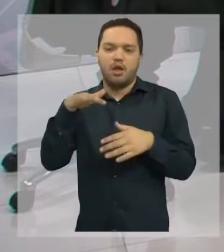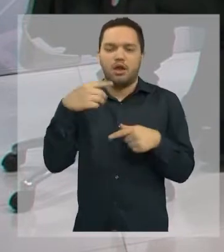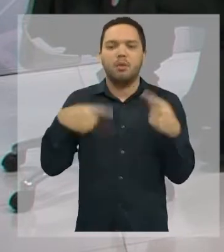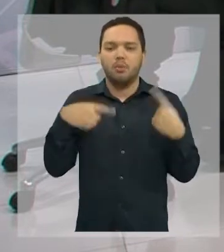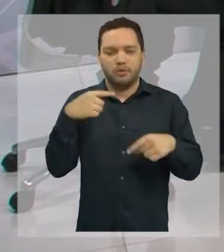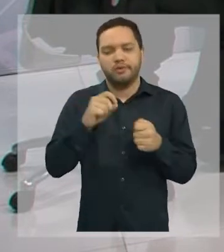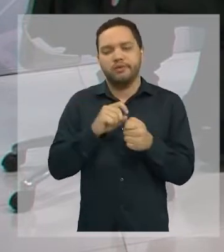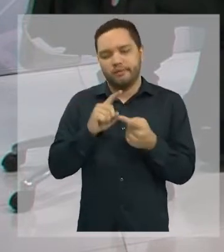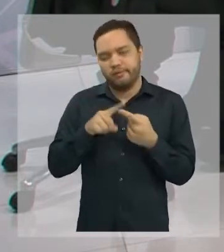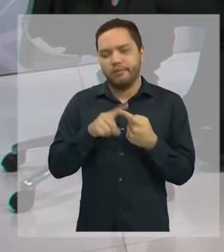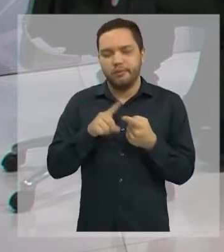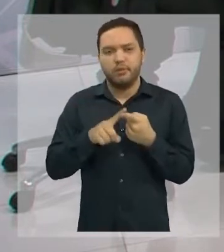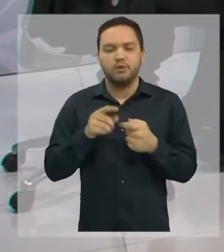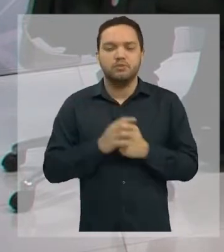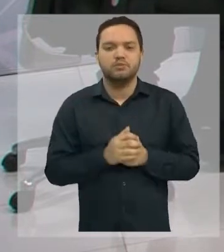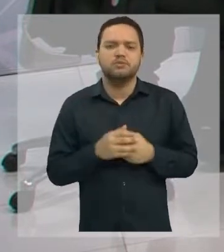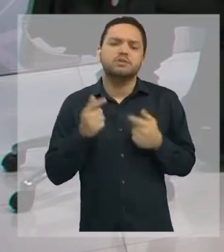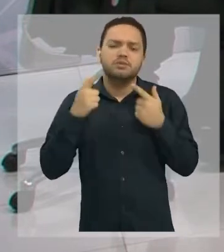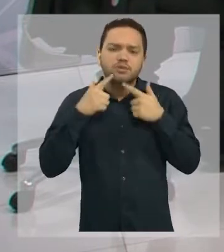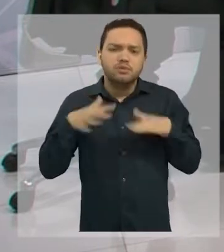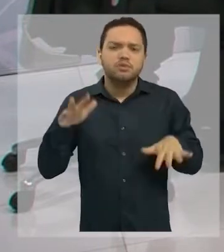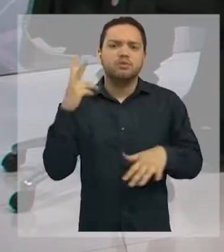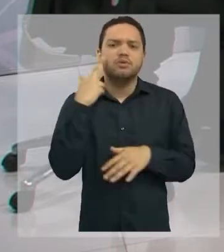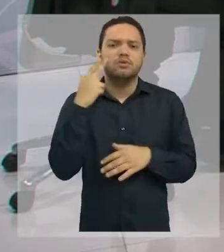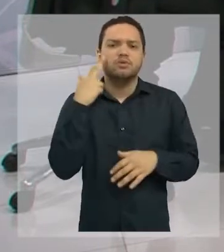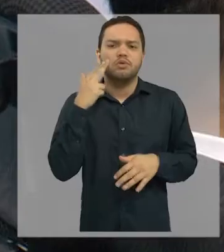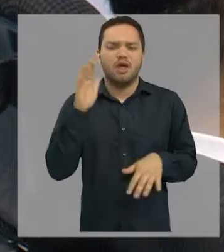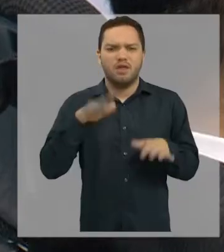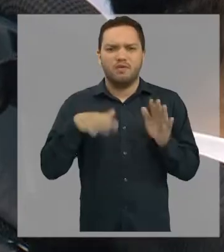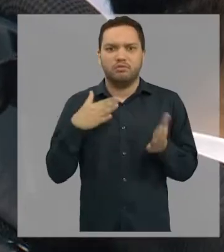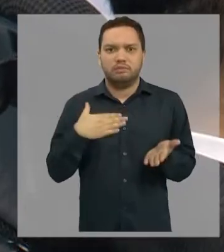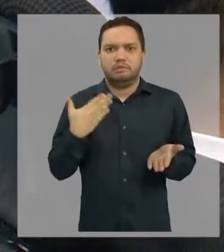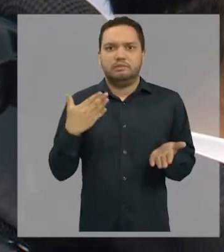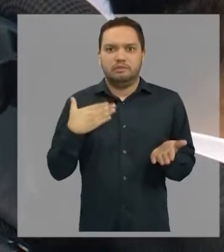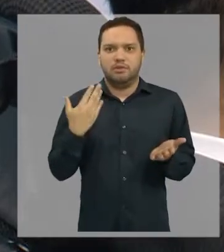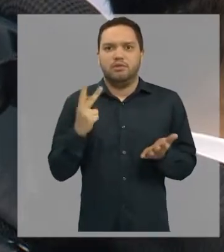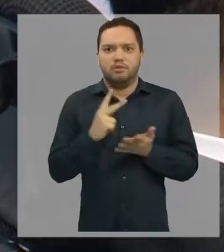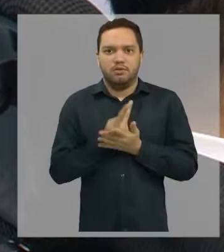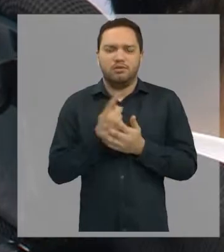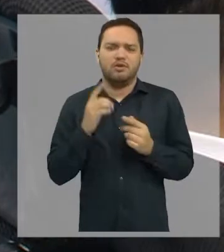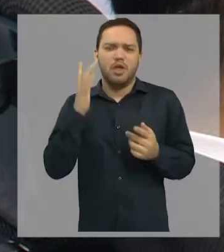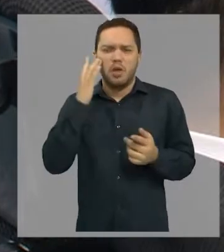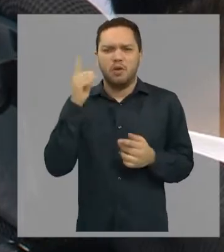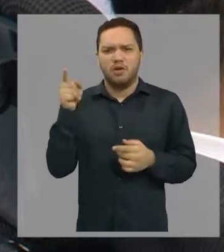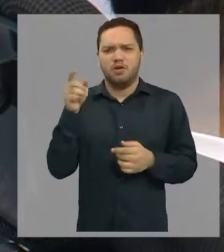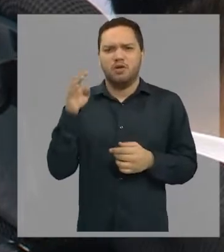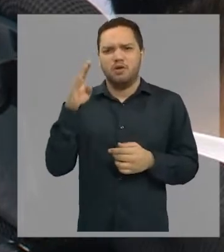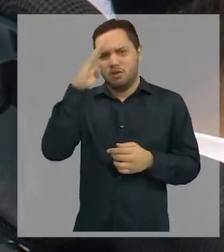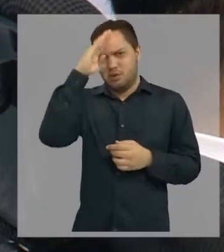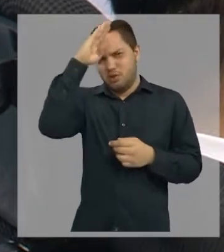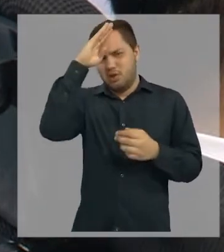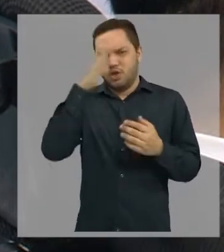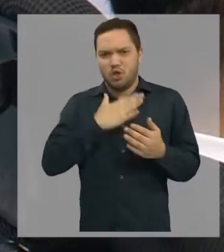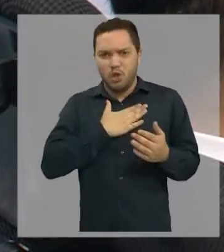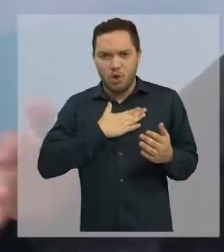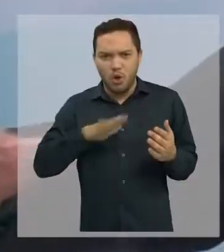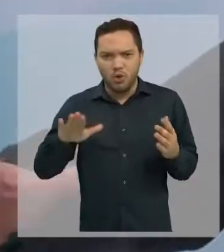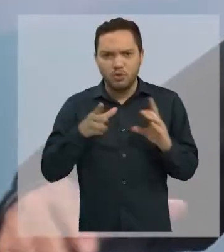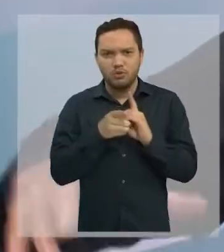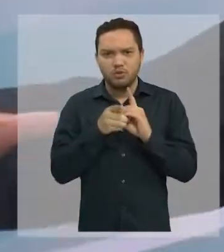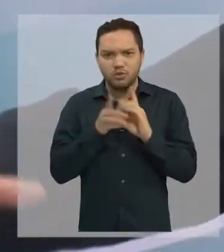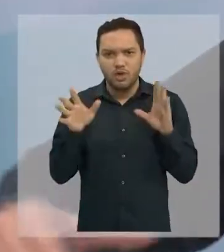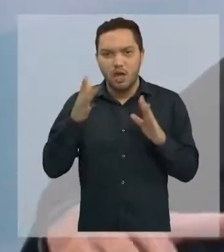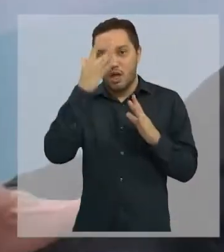política. Então, é natural que esteja acontecendo isso e que a gente se espante com algumas coisas. Não acho que o Bolsonaro seja antidemocrático. Todo